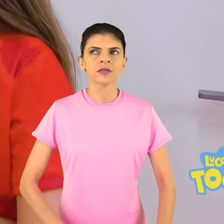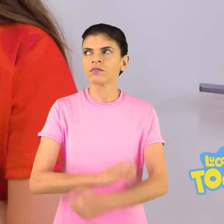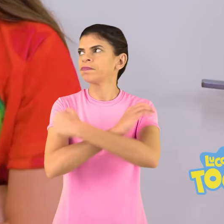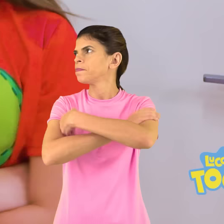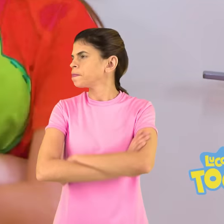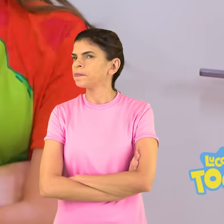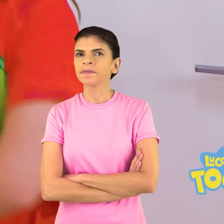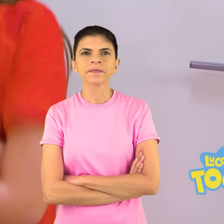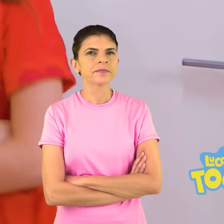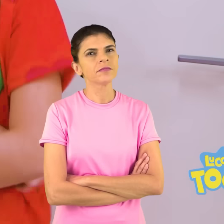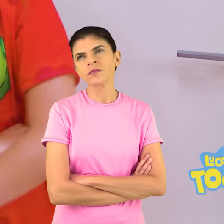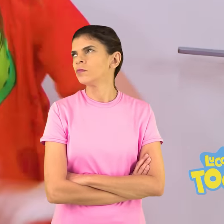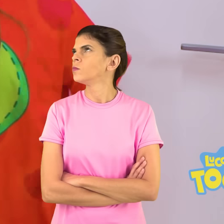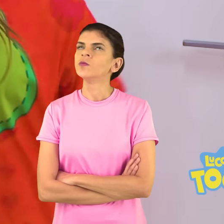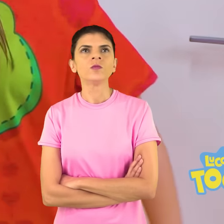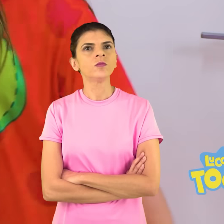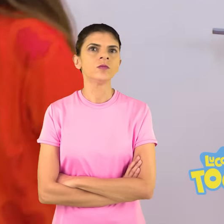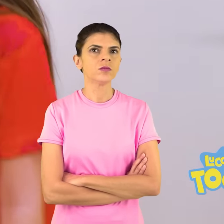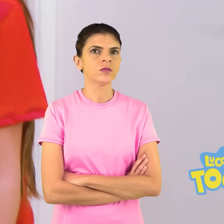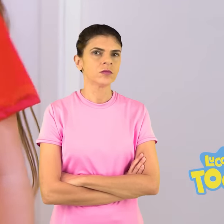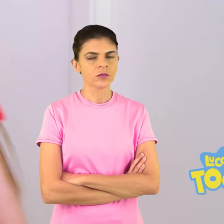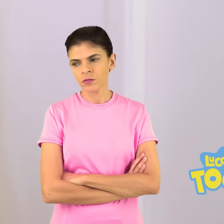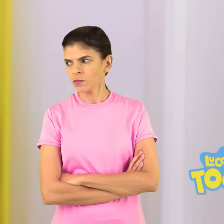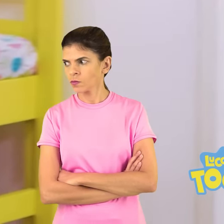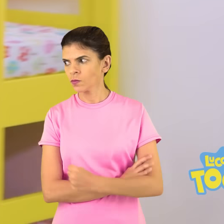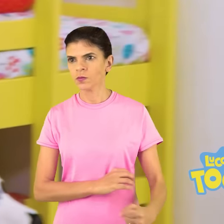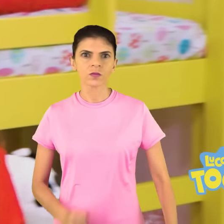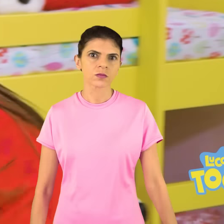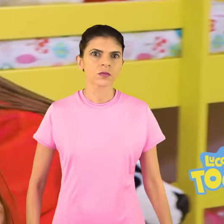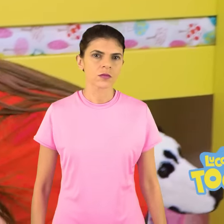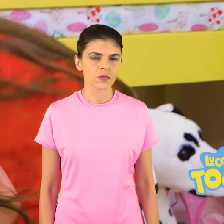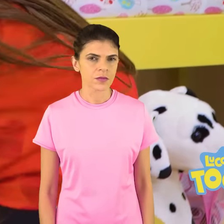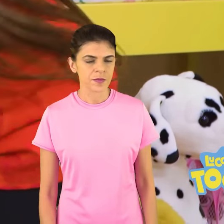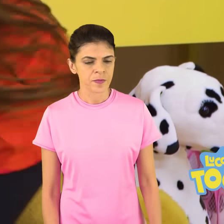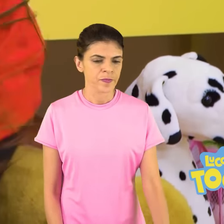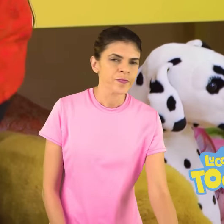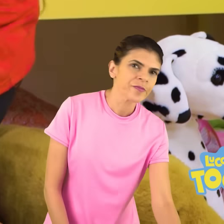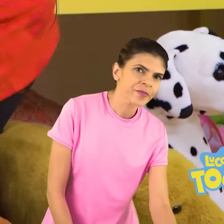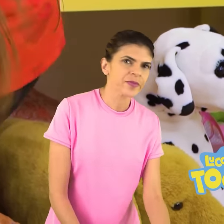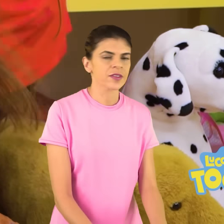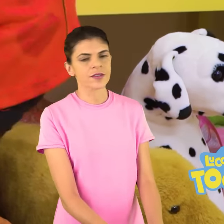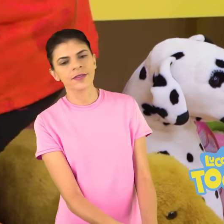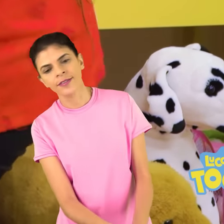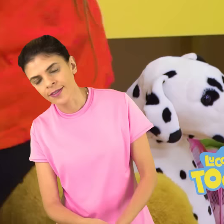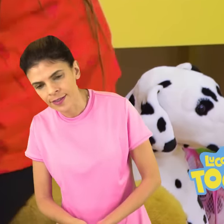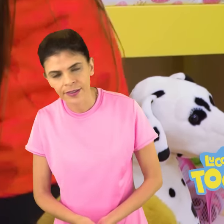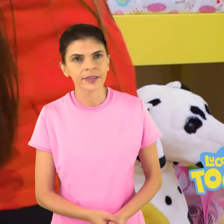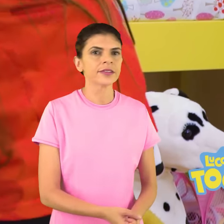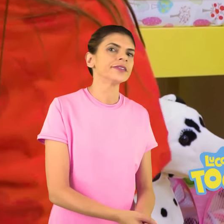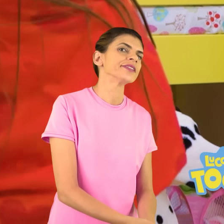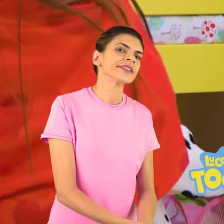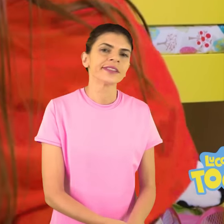Ah! Ah! Ah! Ah! Ah!